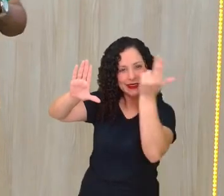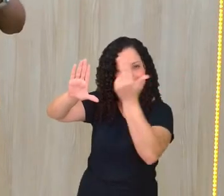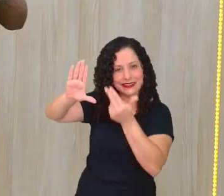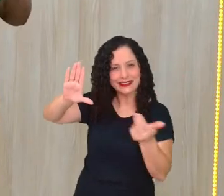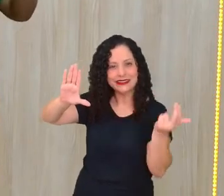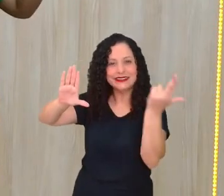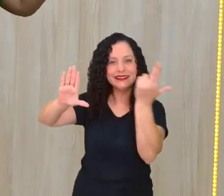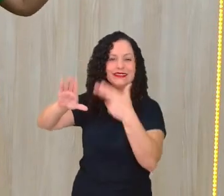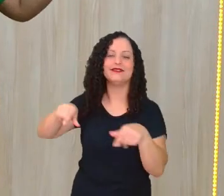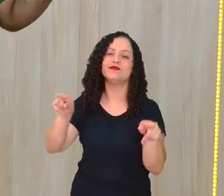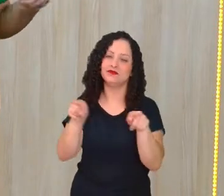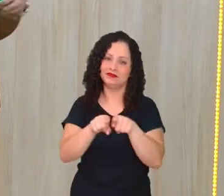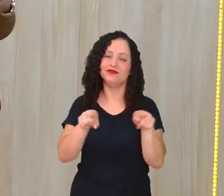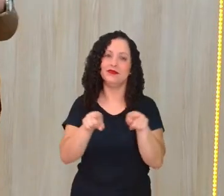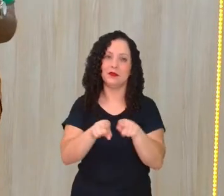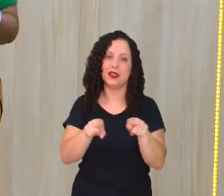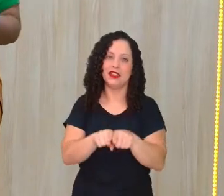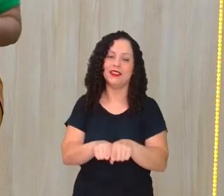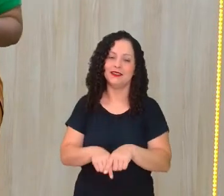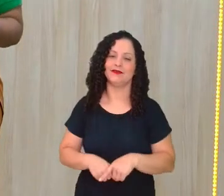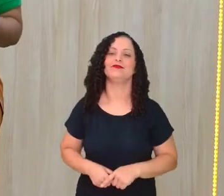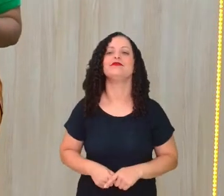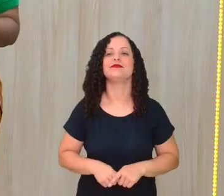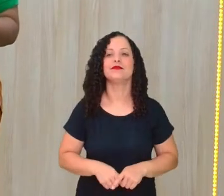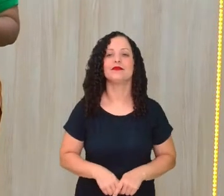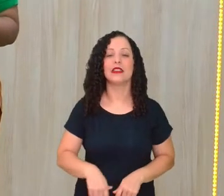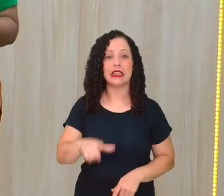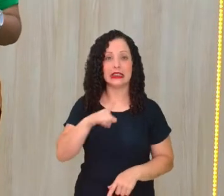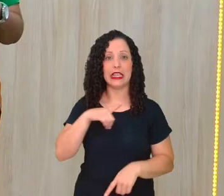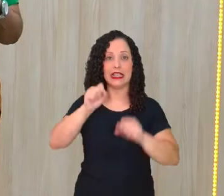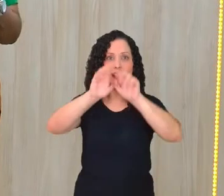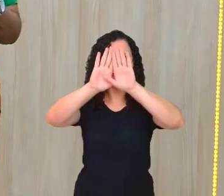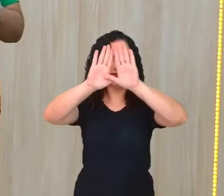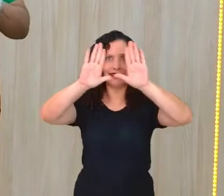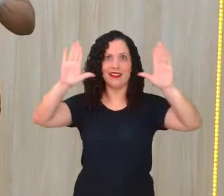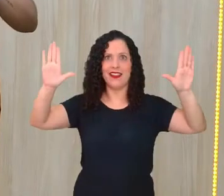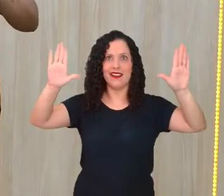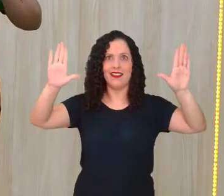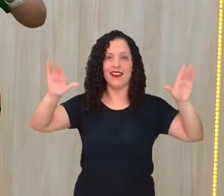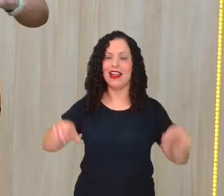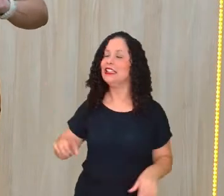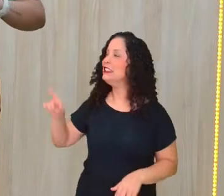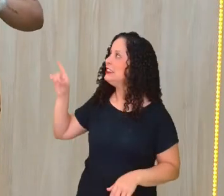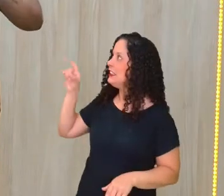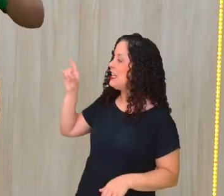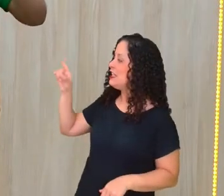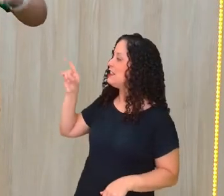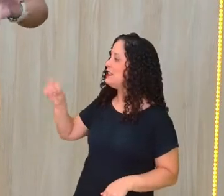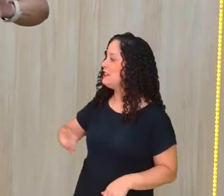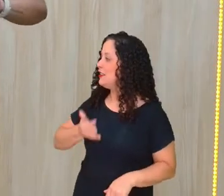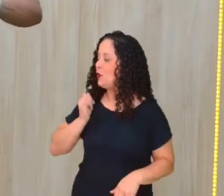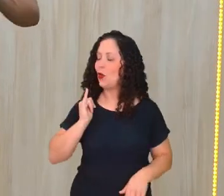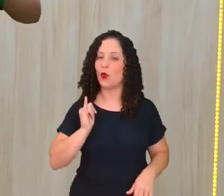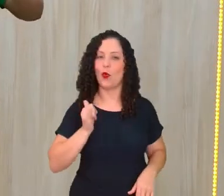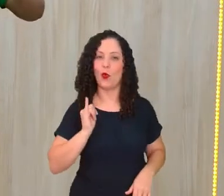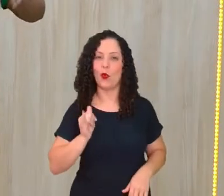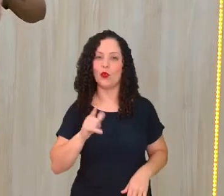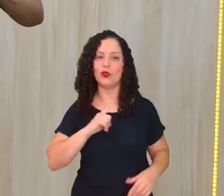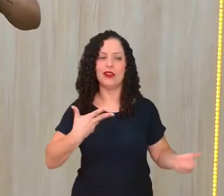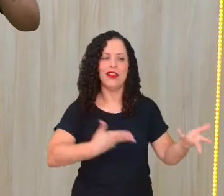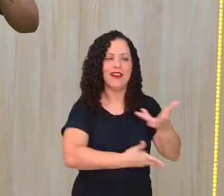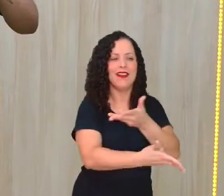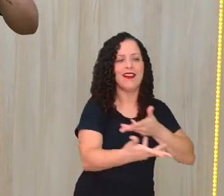com a pintura, porque você tem finalmente uma tela. E esse conto faz muito essa conversa entre várias